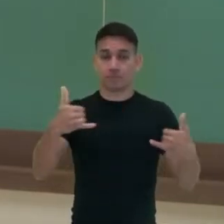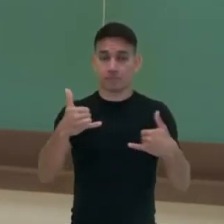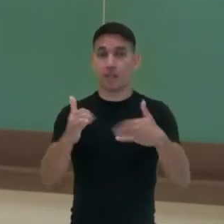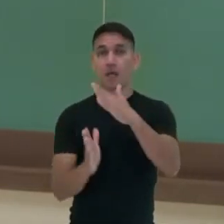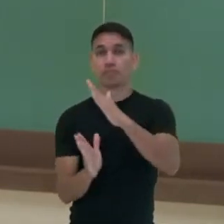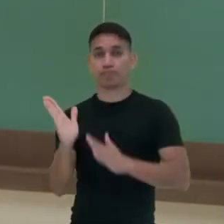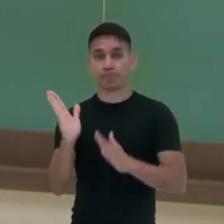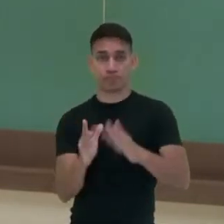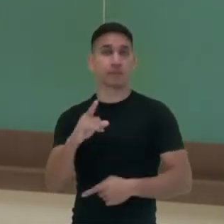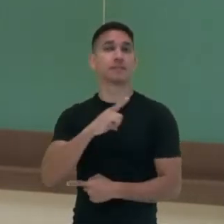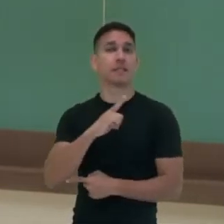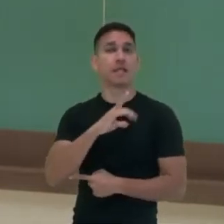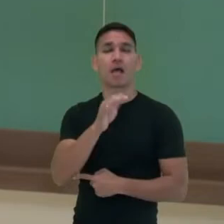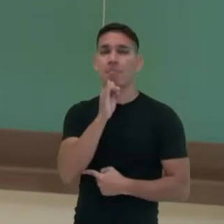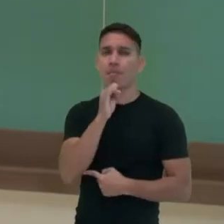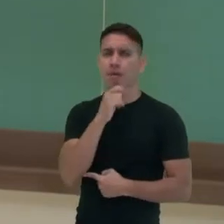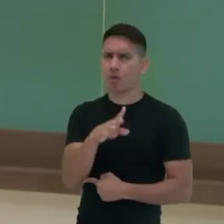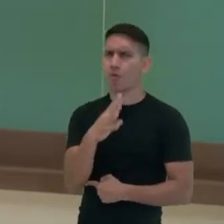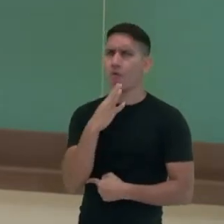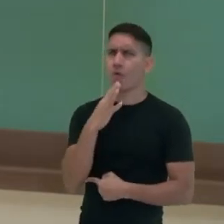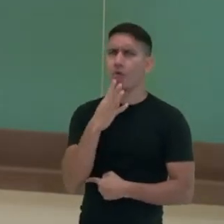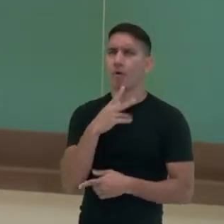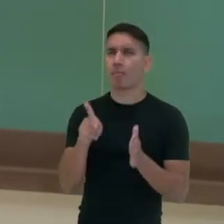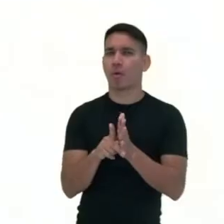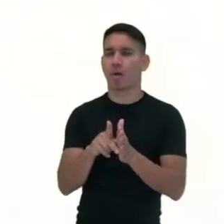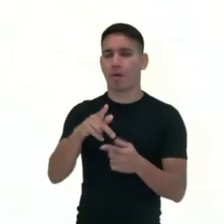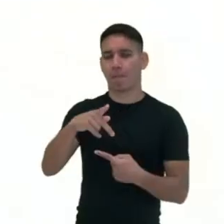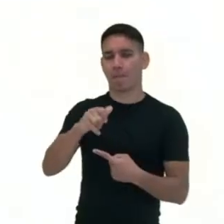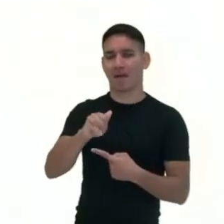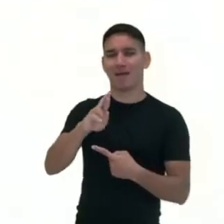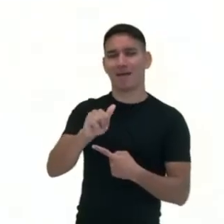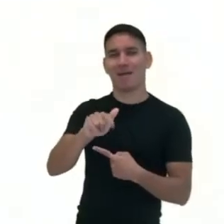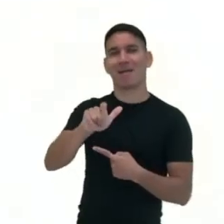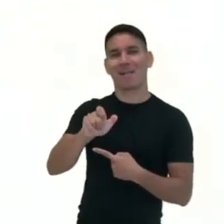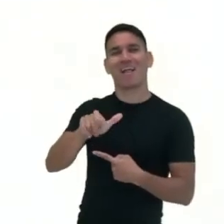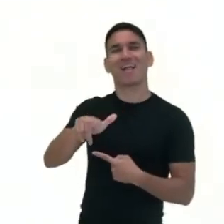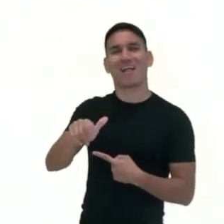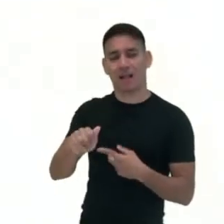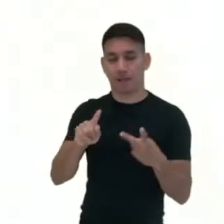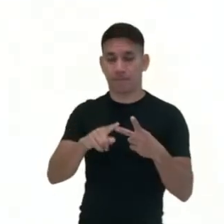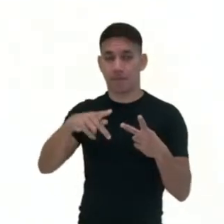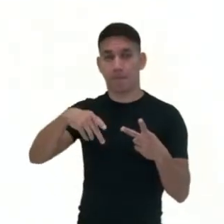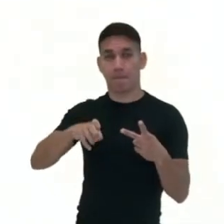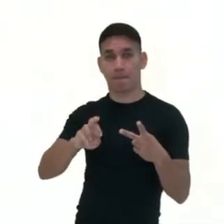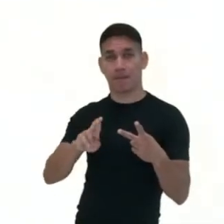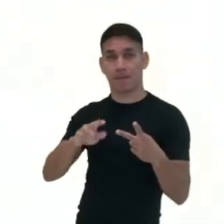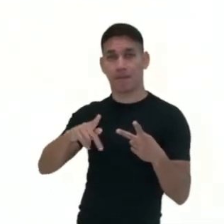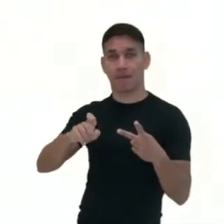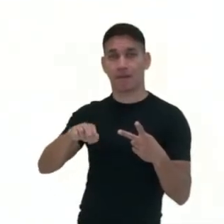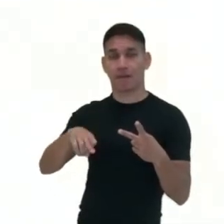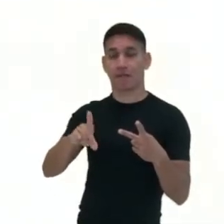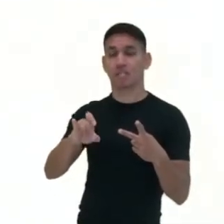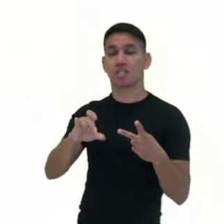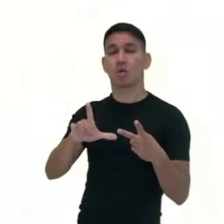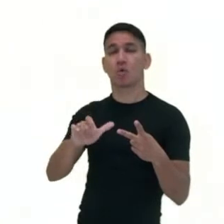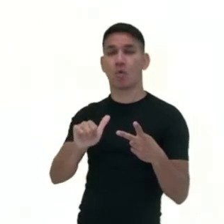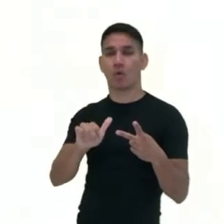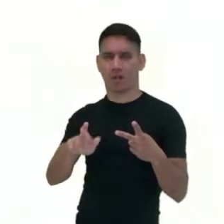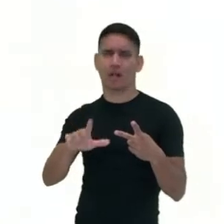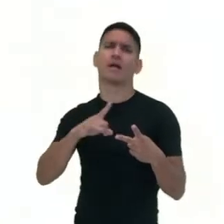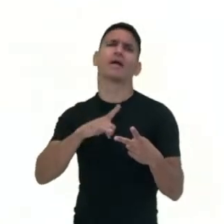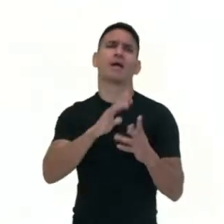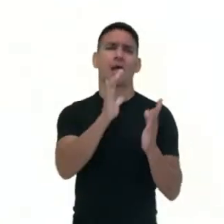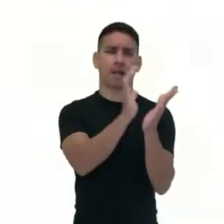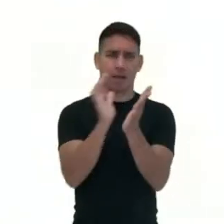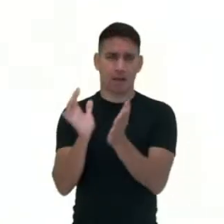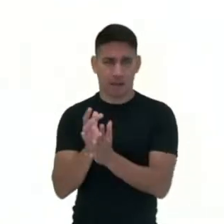tá? Isso mesmo. Então, você já ouviu falar em retas paralelas e retas perpendiculares? Isso, elas têm essa classificação. E que elas